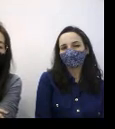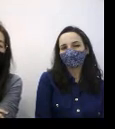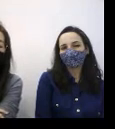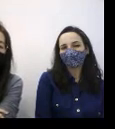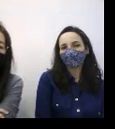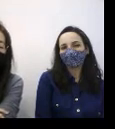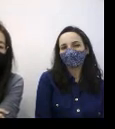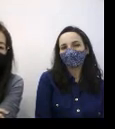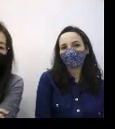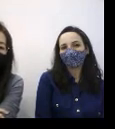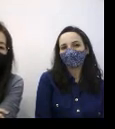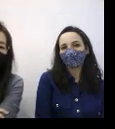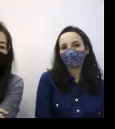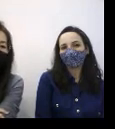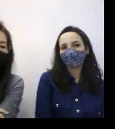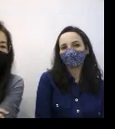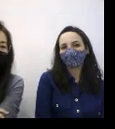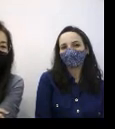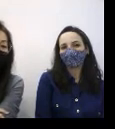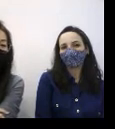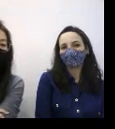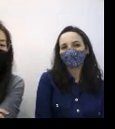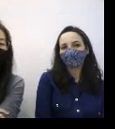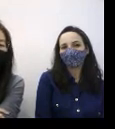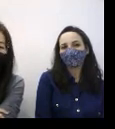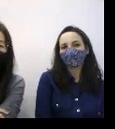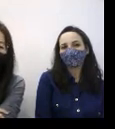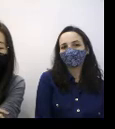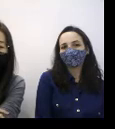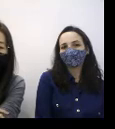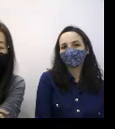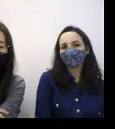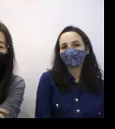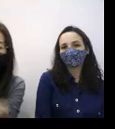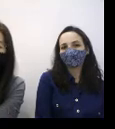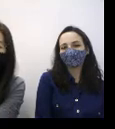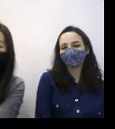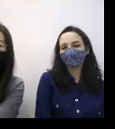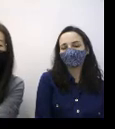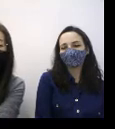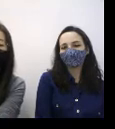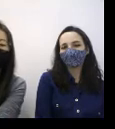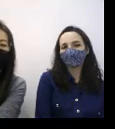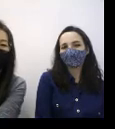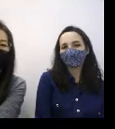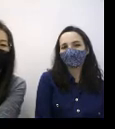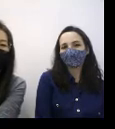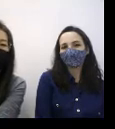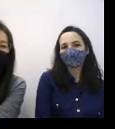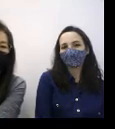gente conseguir, como é que se diz? Reinventar esse caminho, não é verdade?